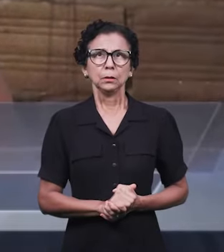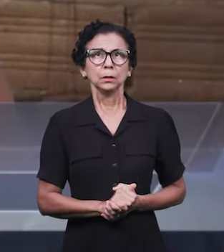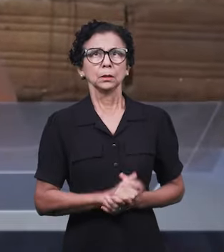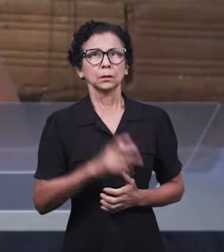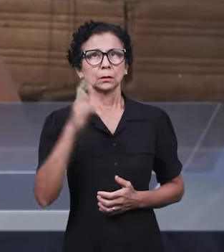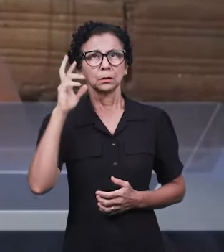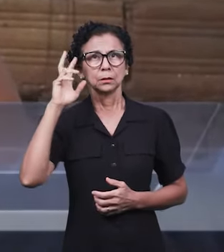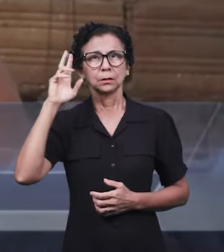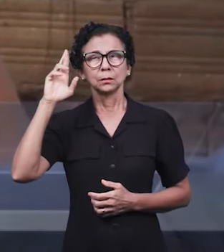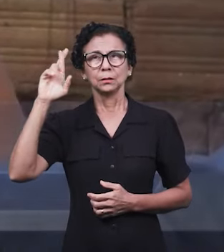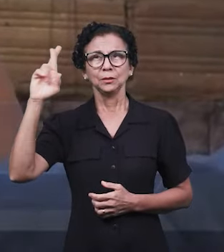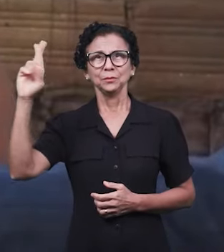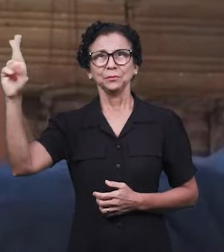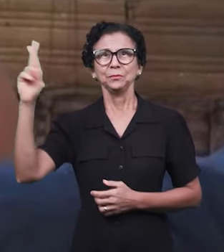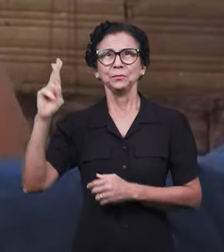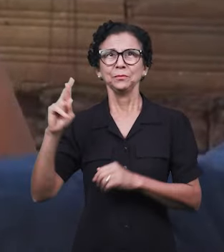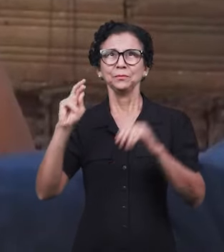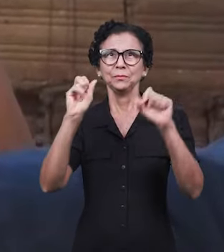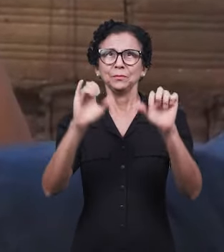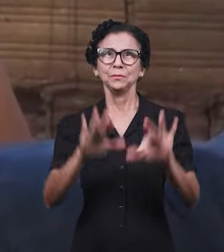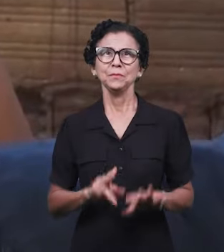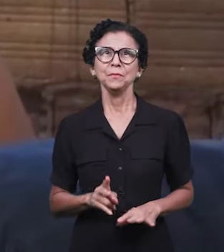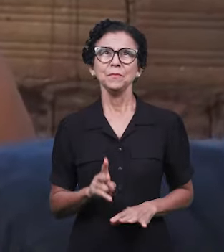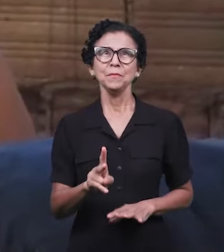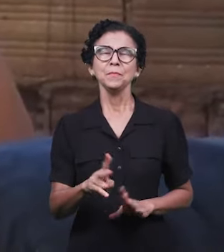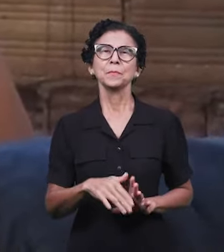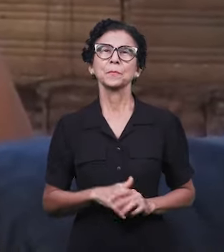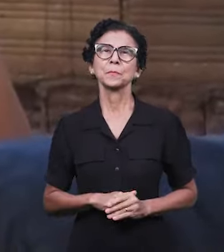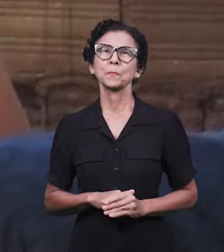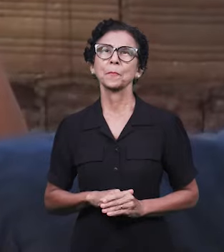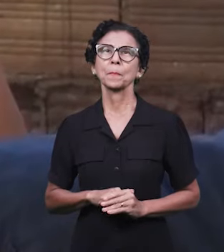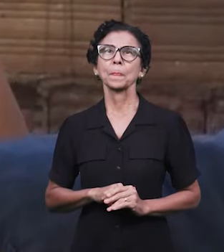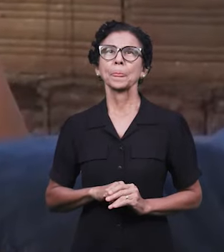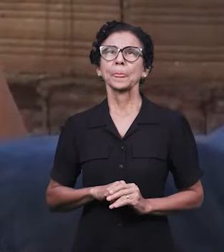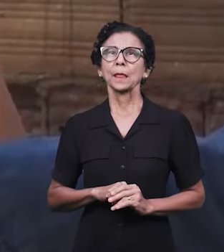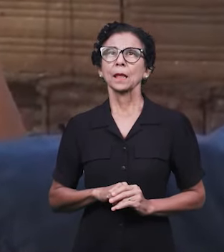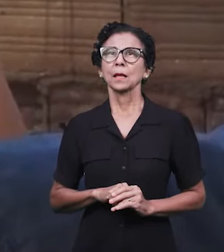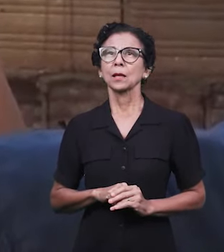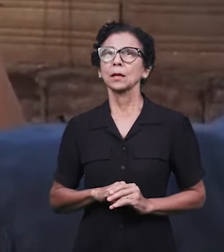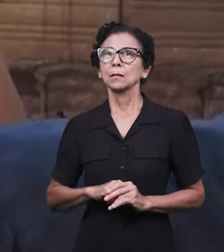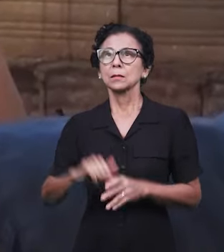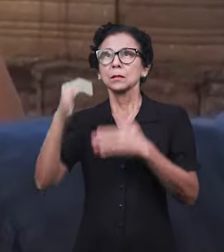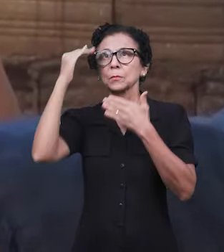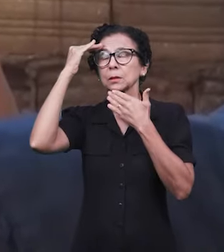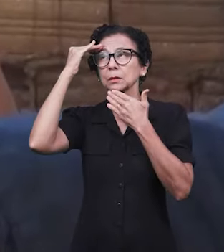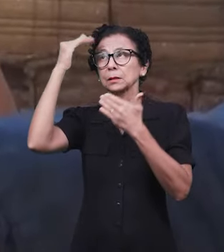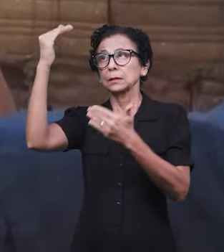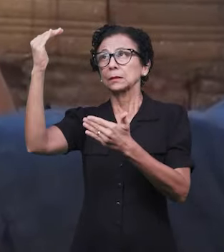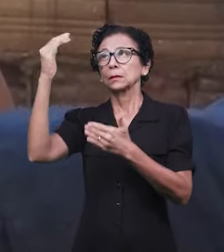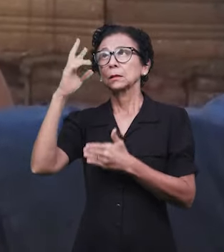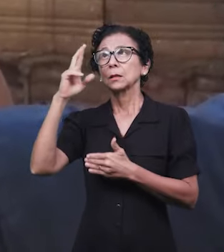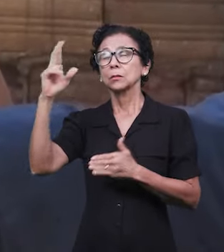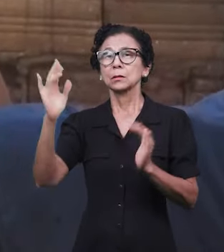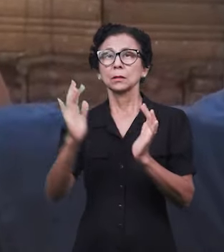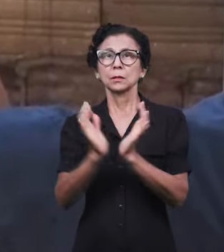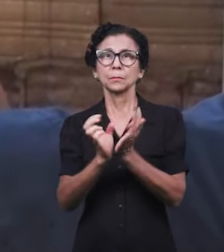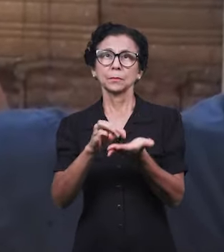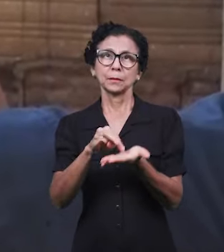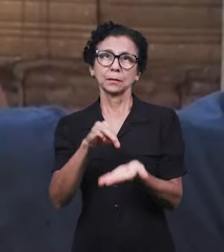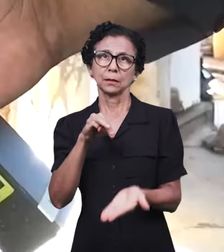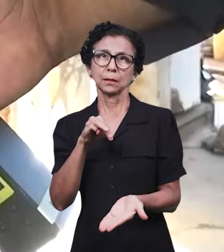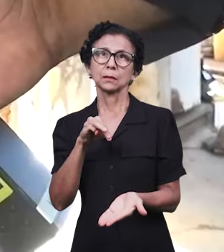ajudando. Porque confio muito no Senhor, né? Mas falar a verdade... Eu tive um pouco de medo, porque eu fiquei lá em cima